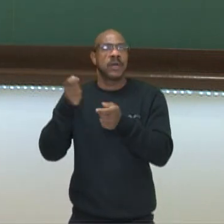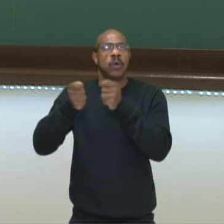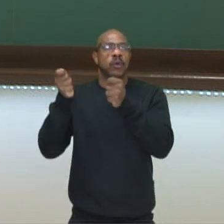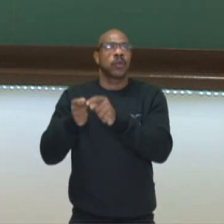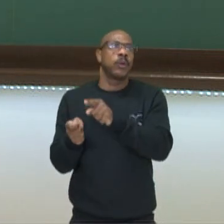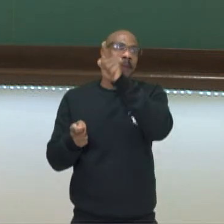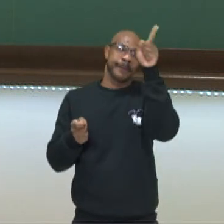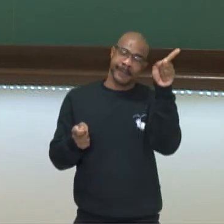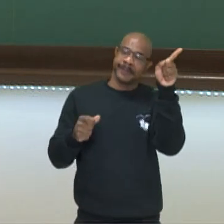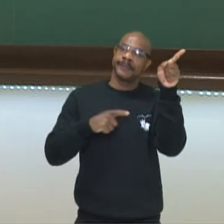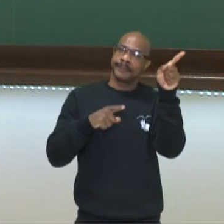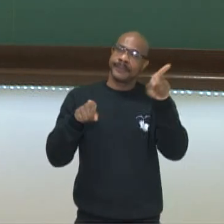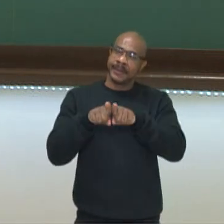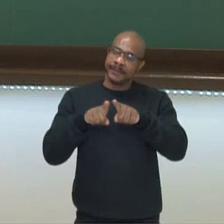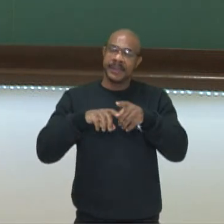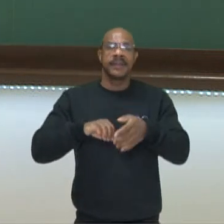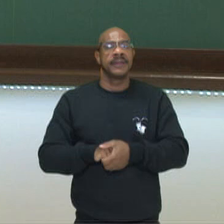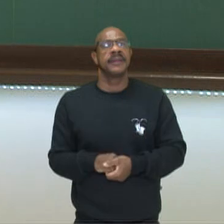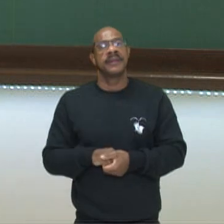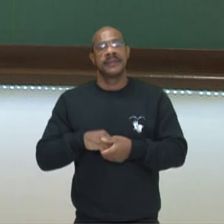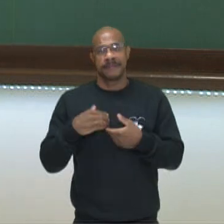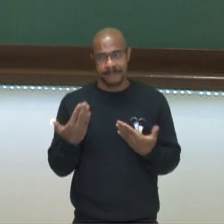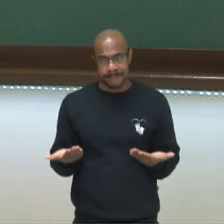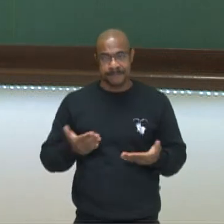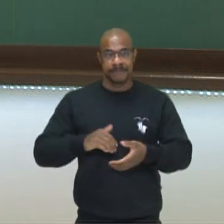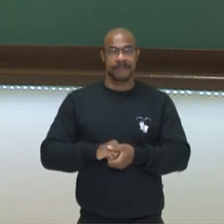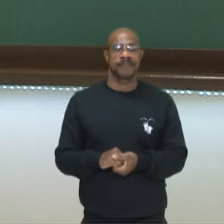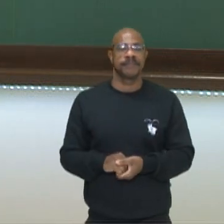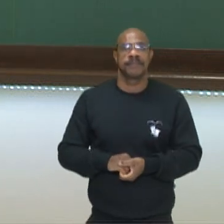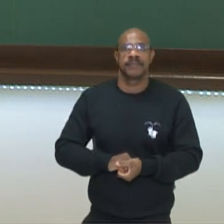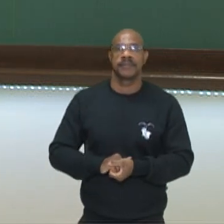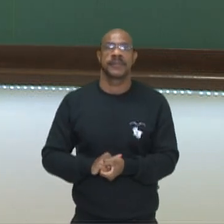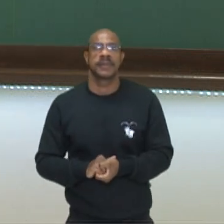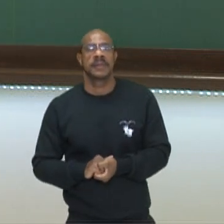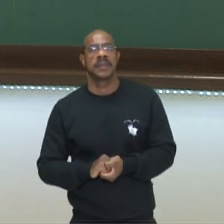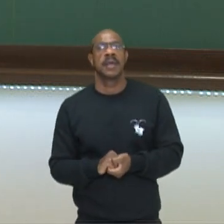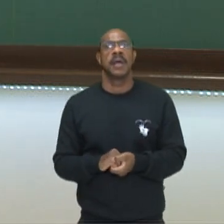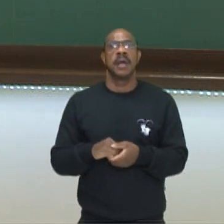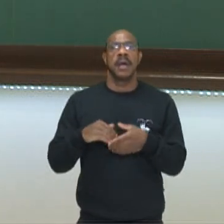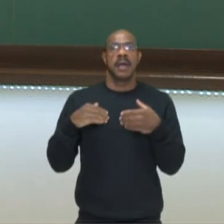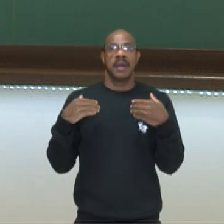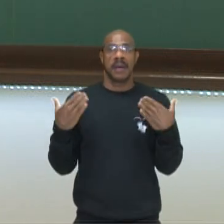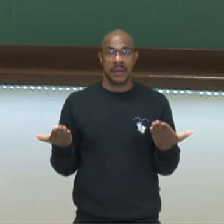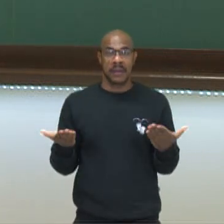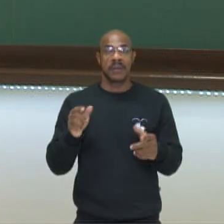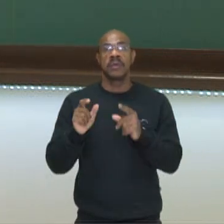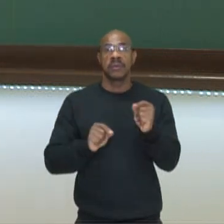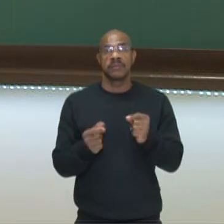de forma mais ostensiva nas colônias do sul com a produção de gêneros